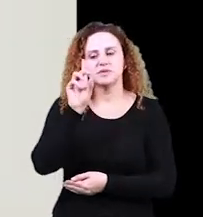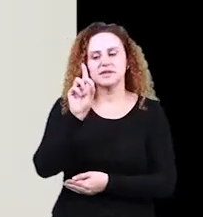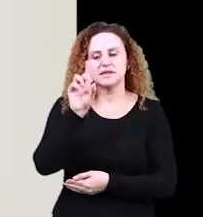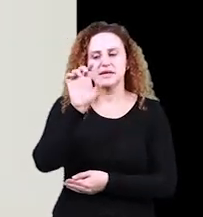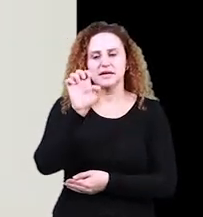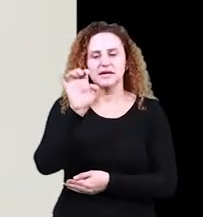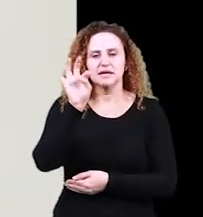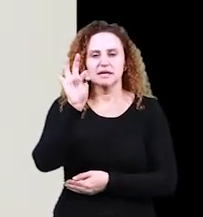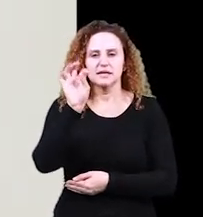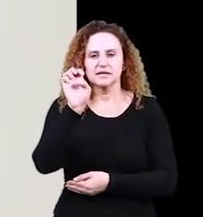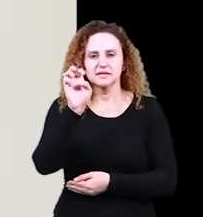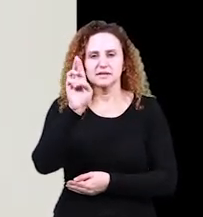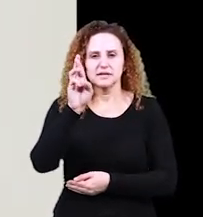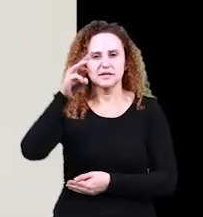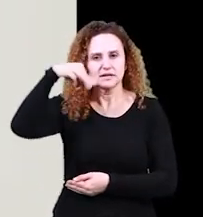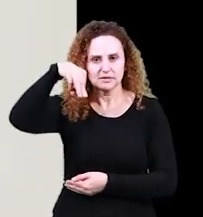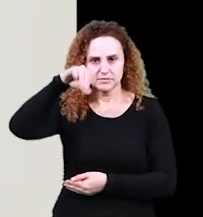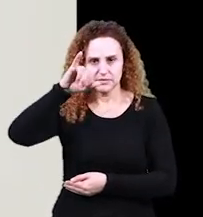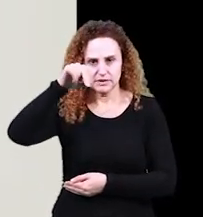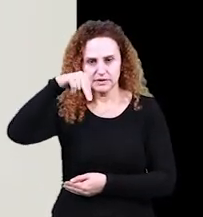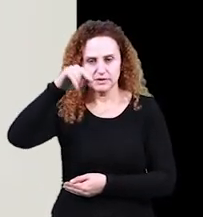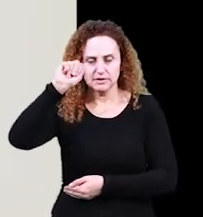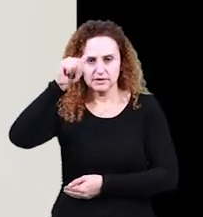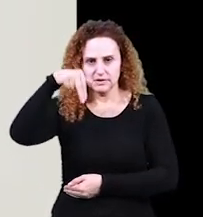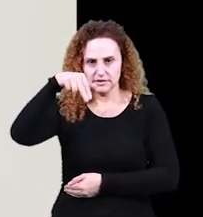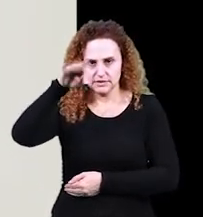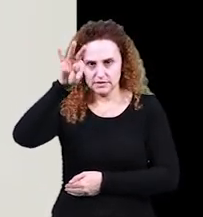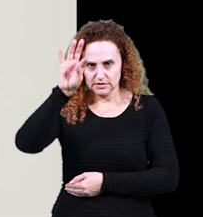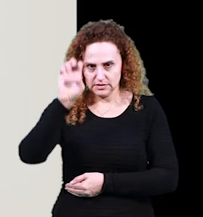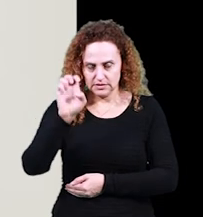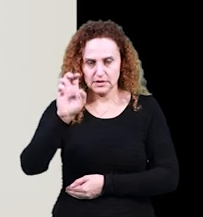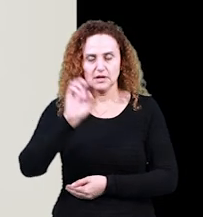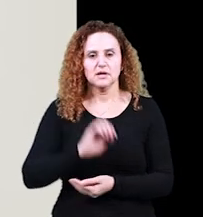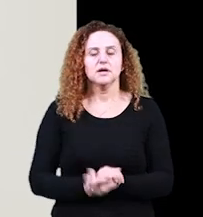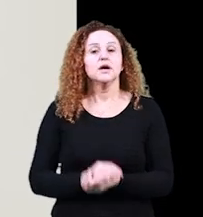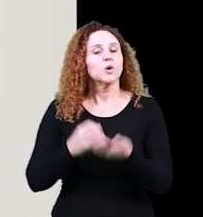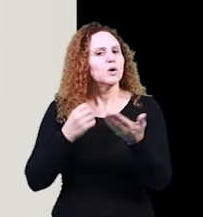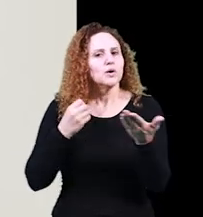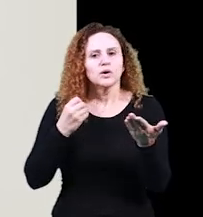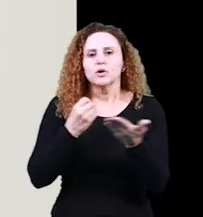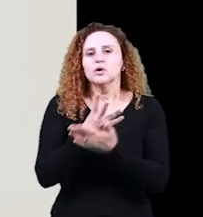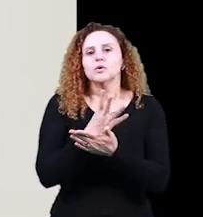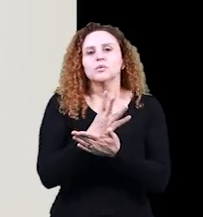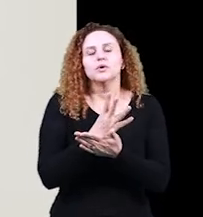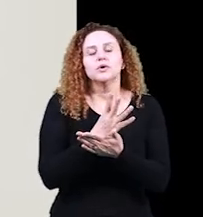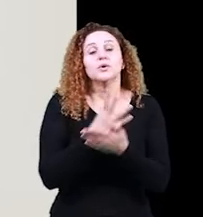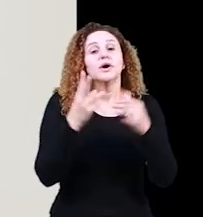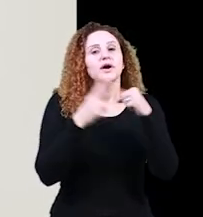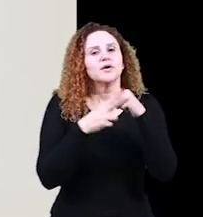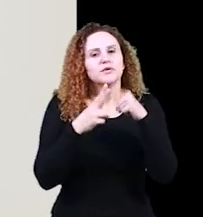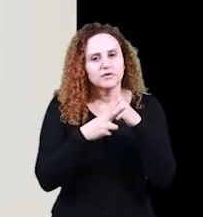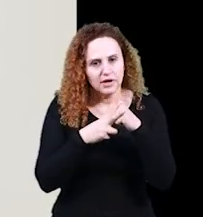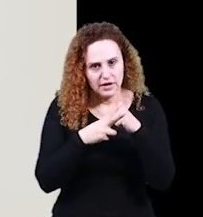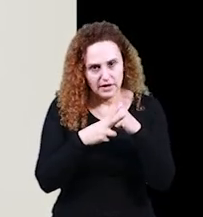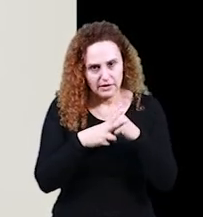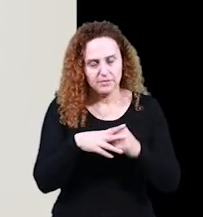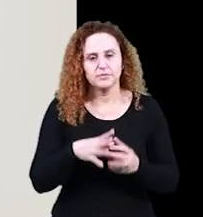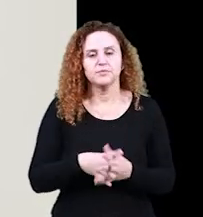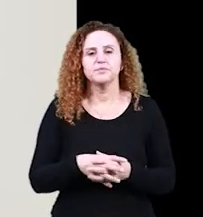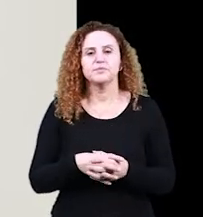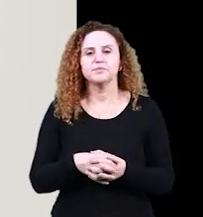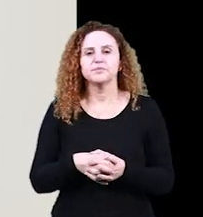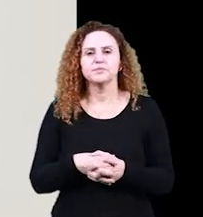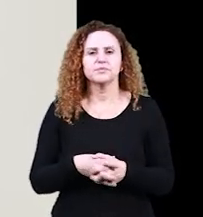João é o nome corresponde a nossa classe gramatical substantivo comprou é um verbo aí nesse